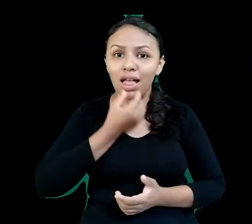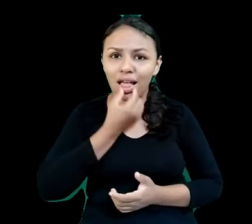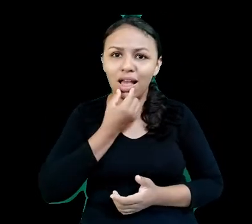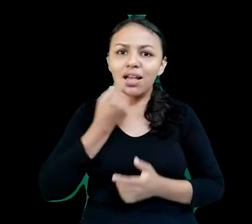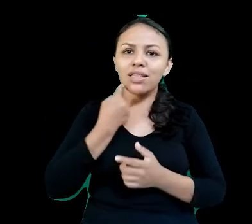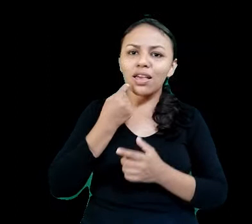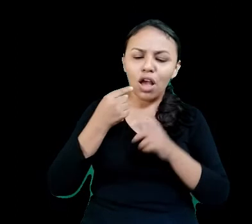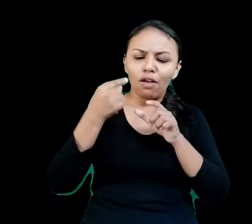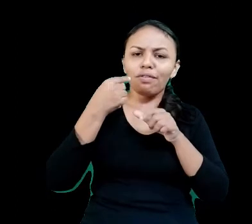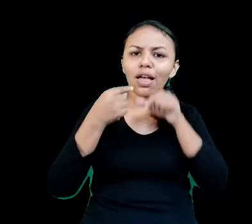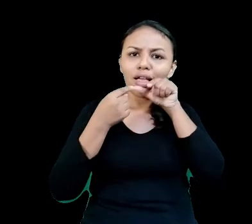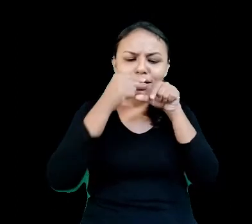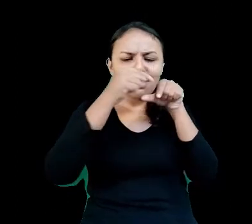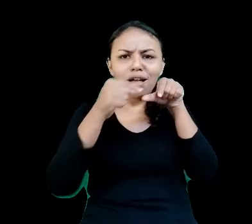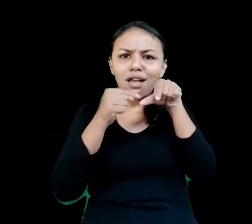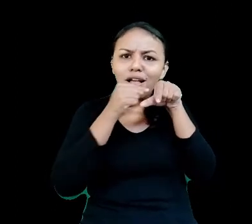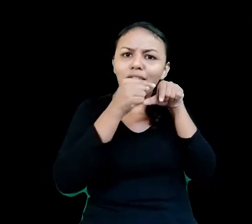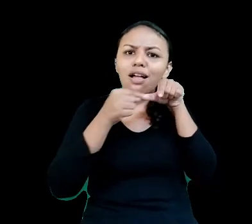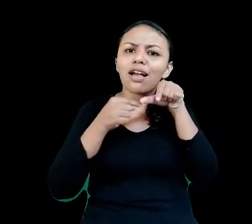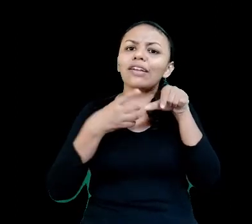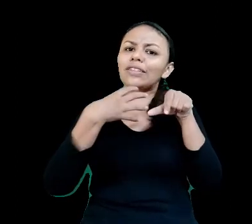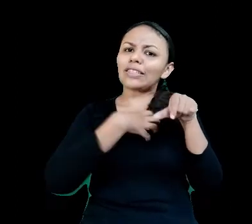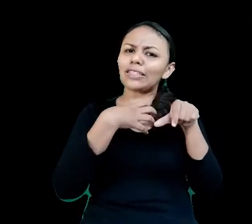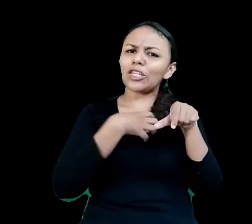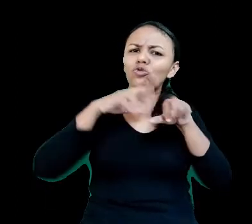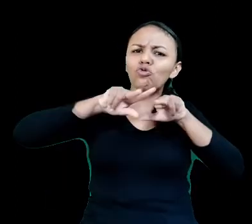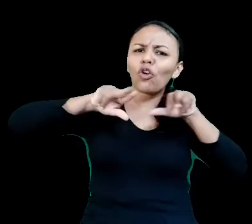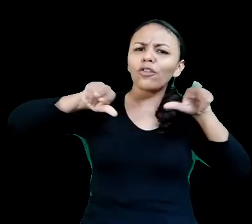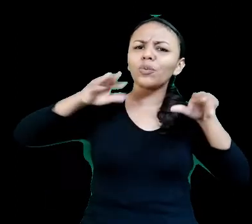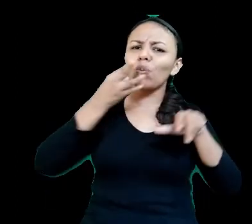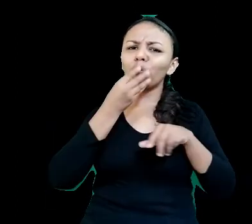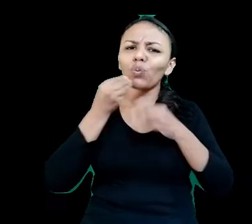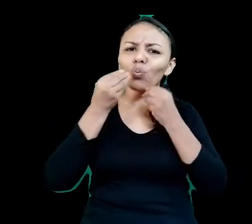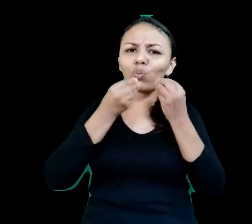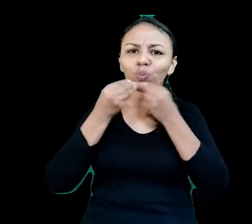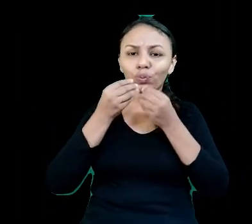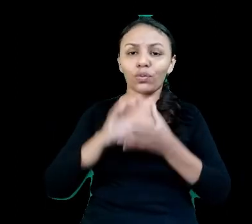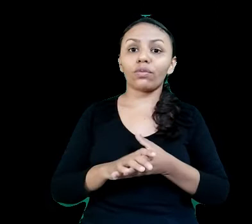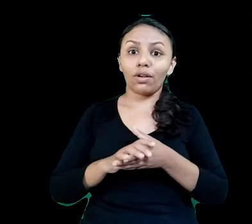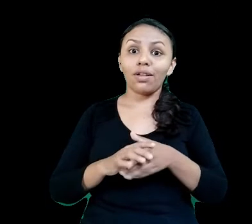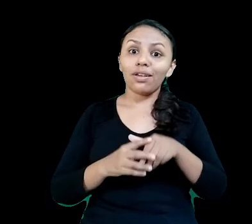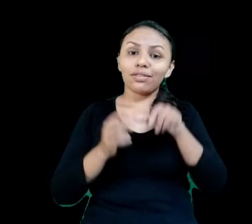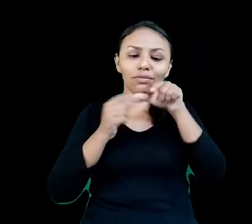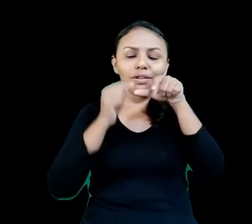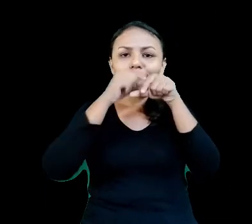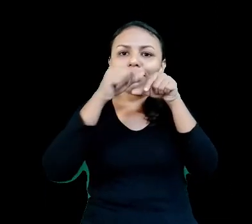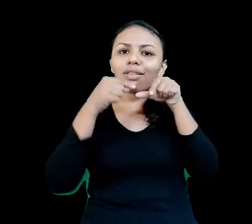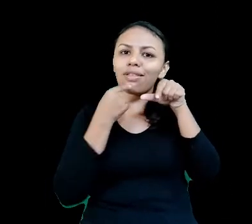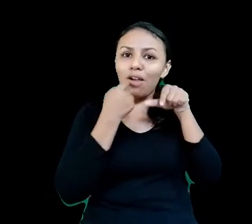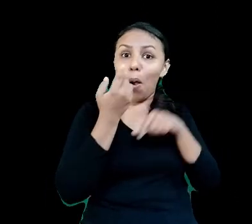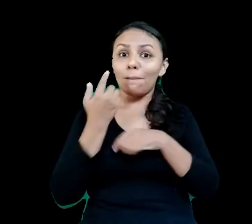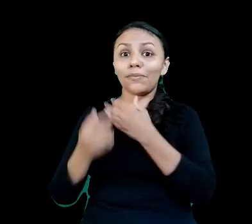de regiões que são sensíveis a vários sabores. E nós temos esses receptores na língua,